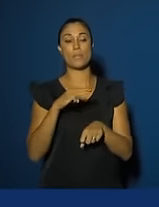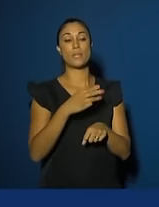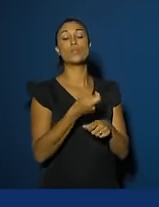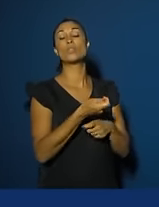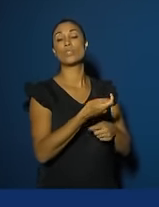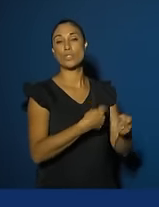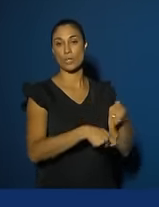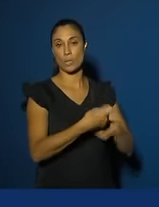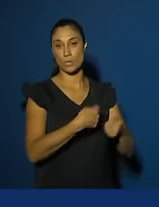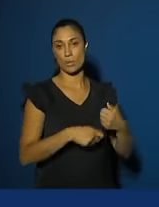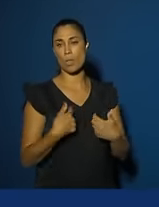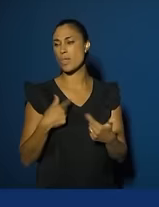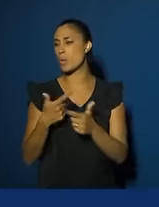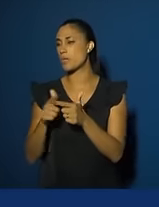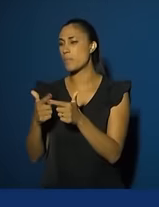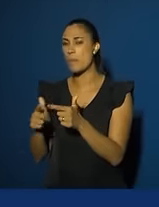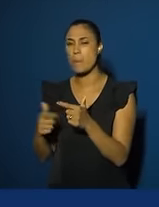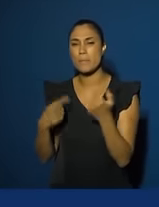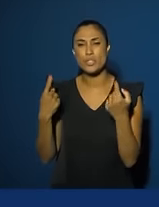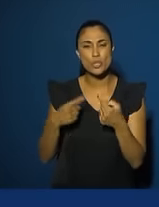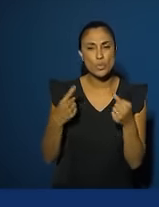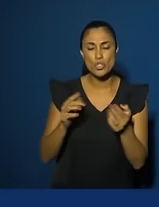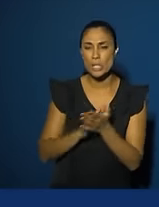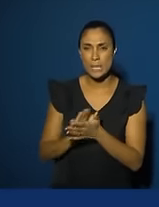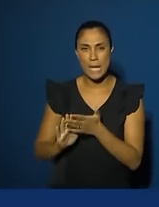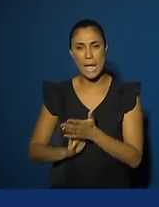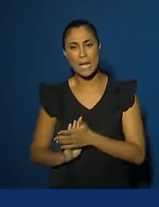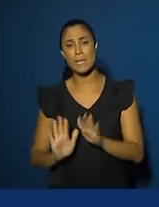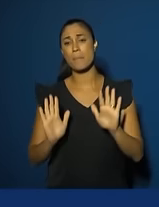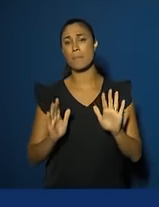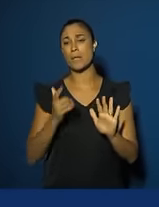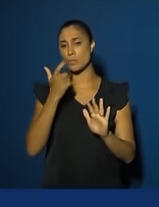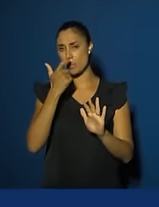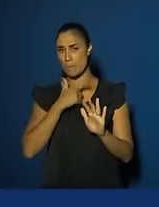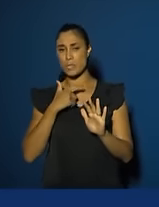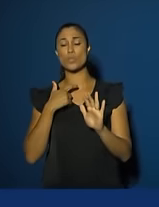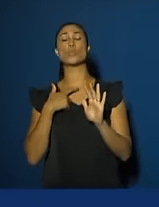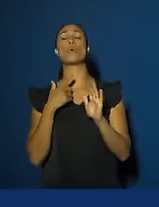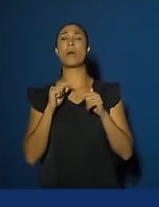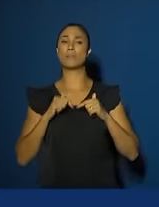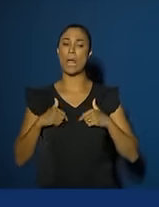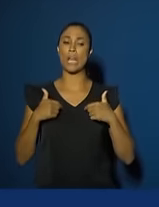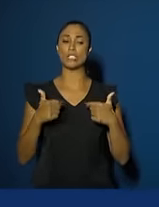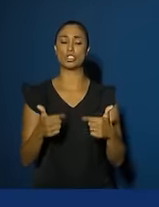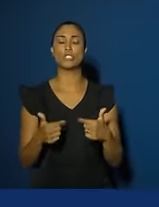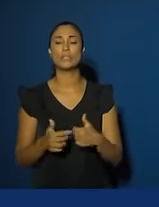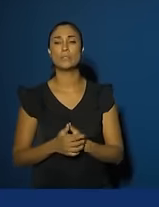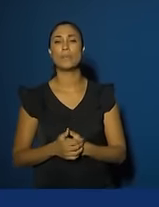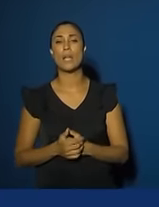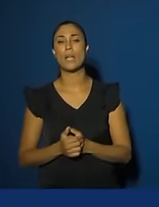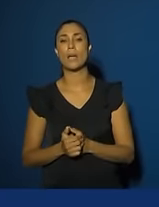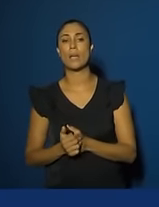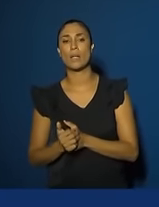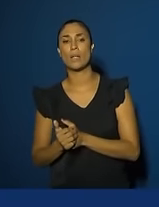Fazenda não tenho problema de discutir nada com ninguém sou uma pessoa pragmática não